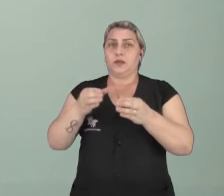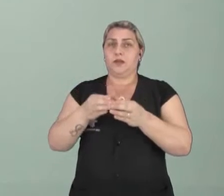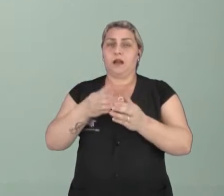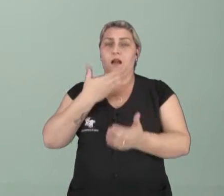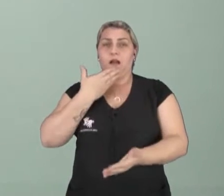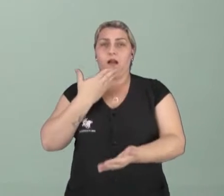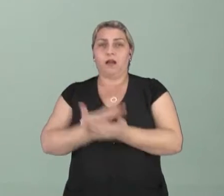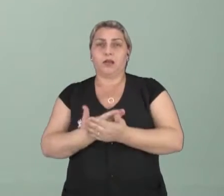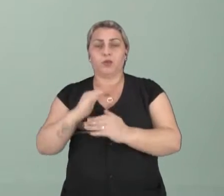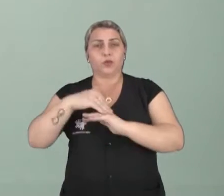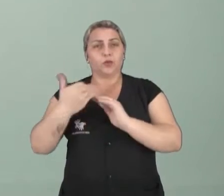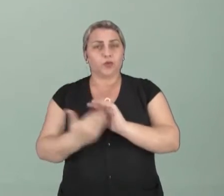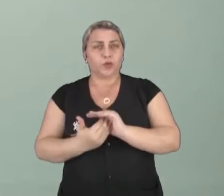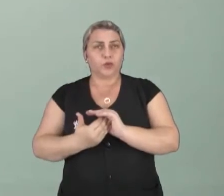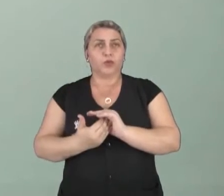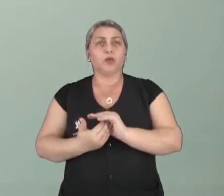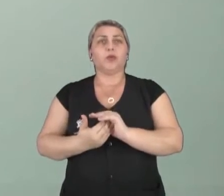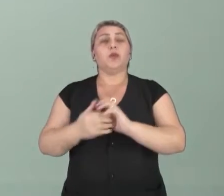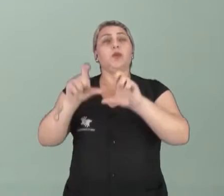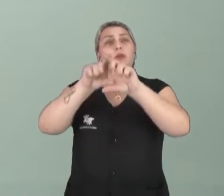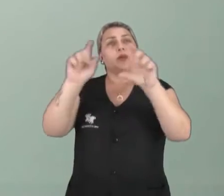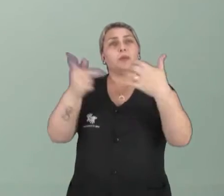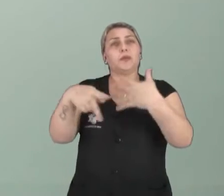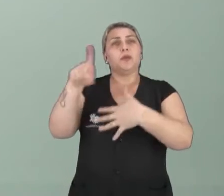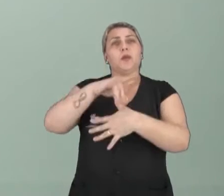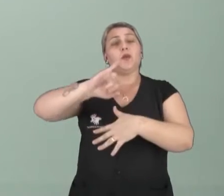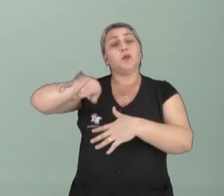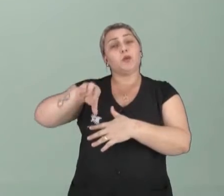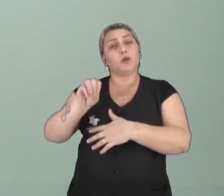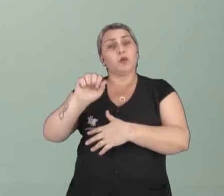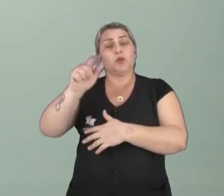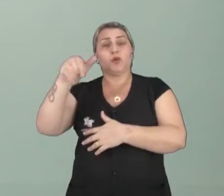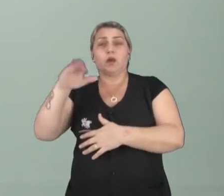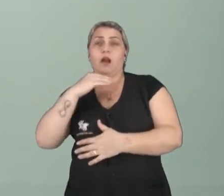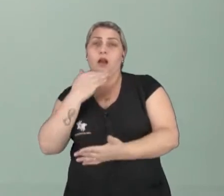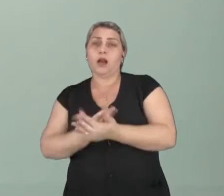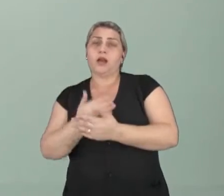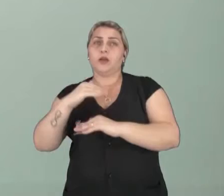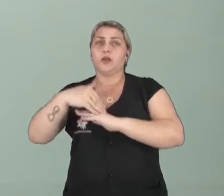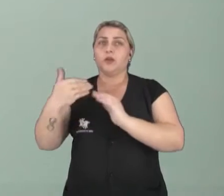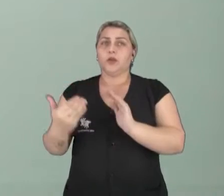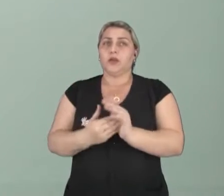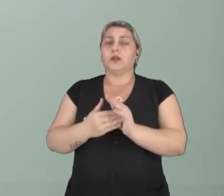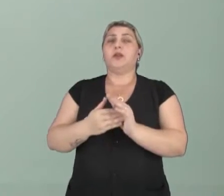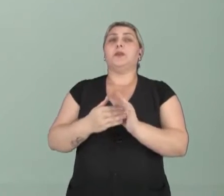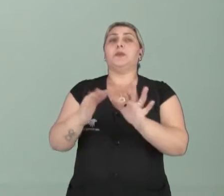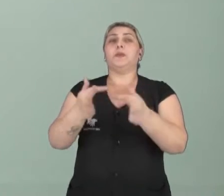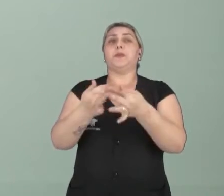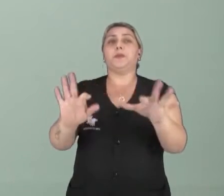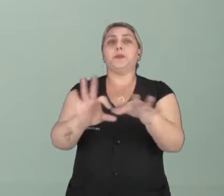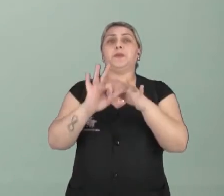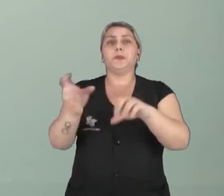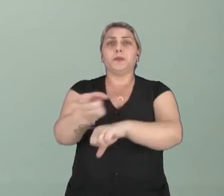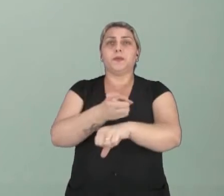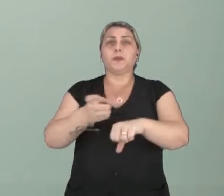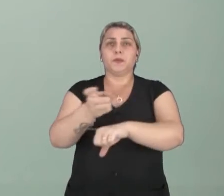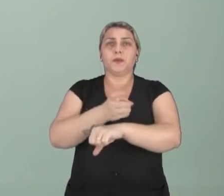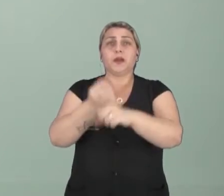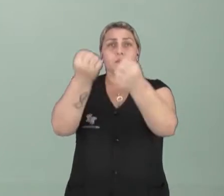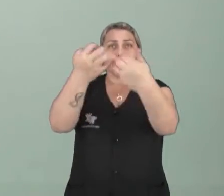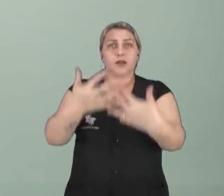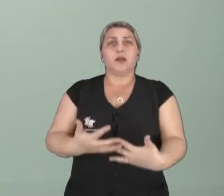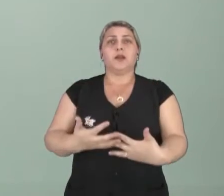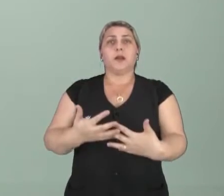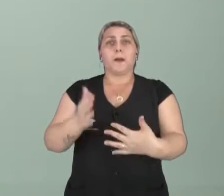surpreendi surpreendeu a todos oração principal ali João surpreendeu a todos e a subordinada adjetiva explicativa